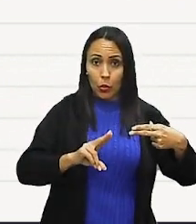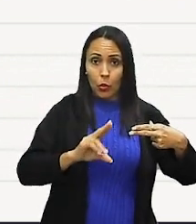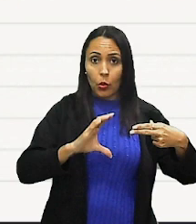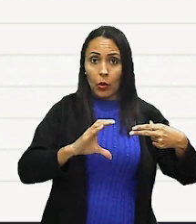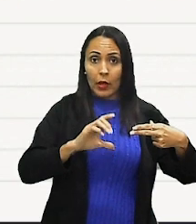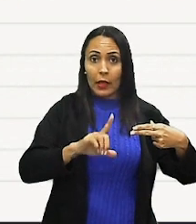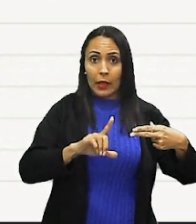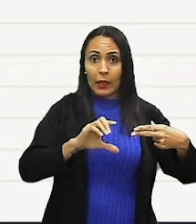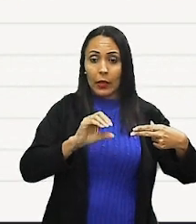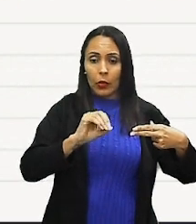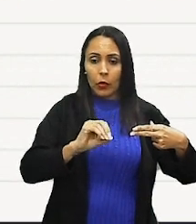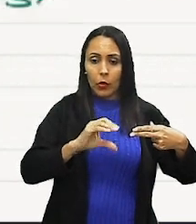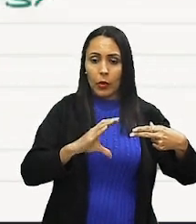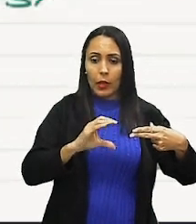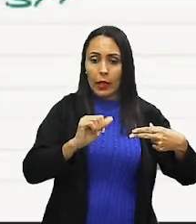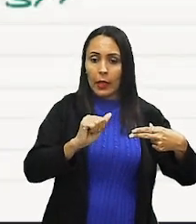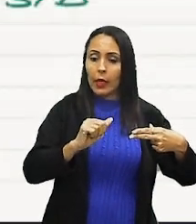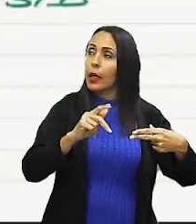capsídeo.